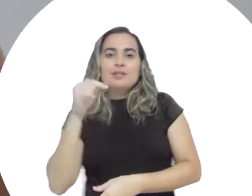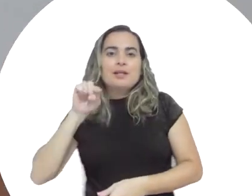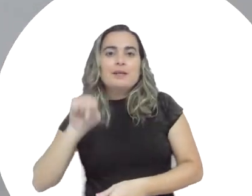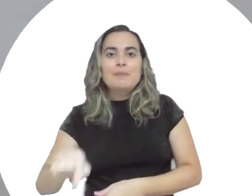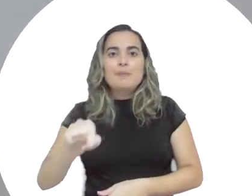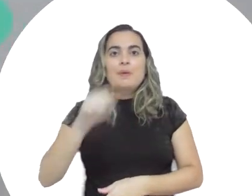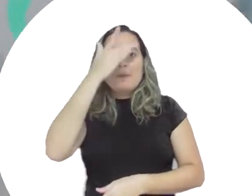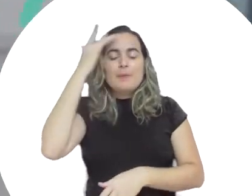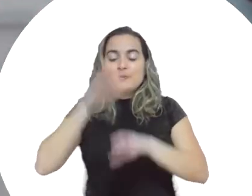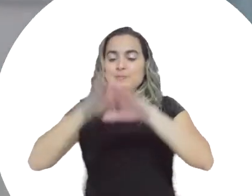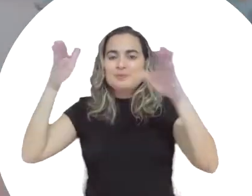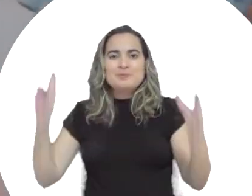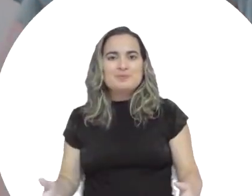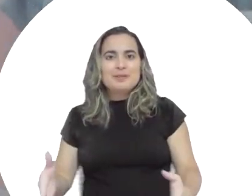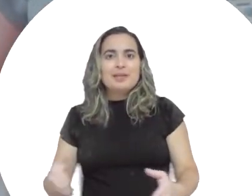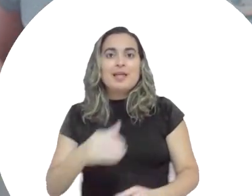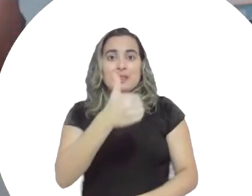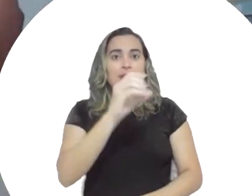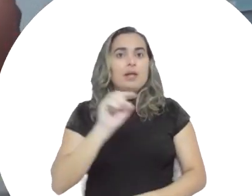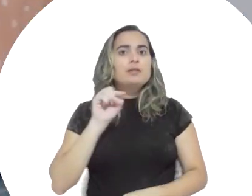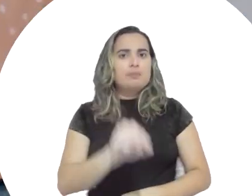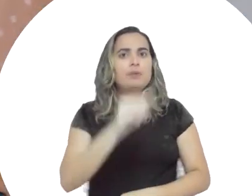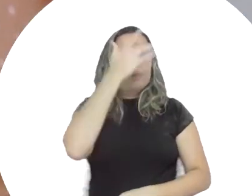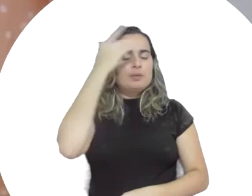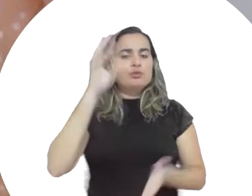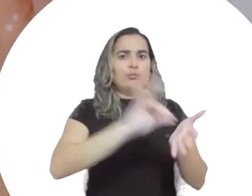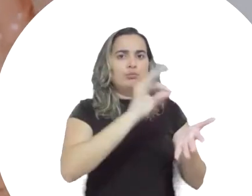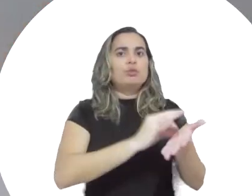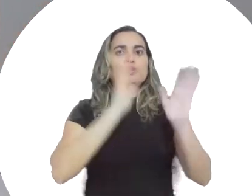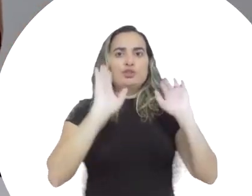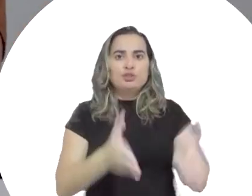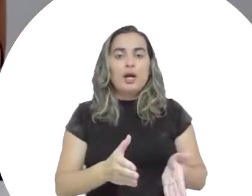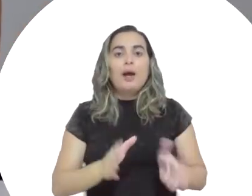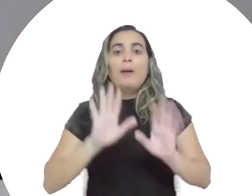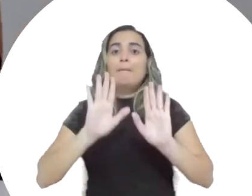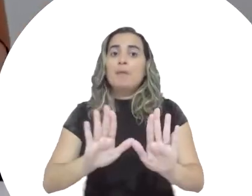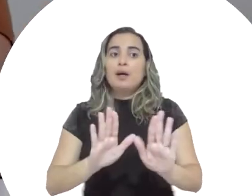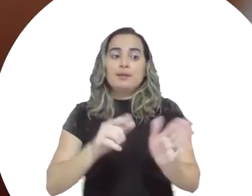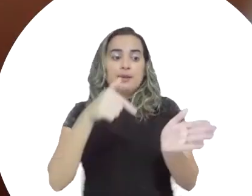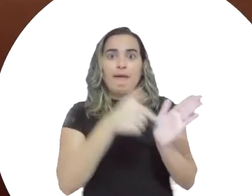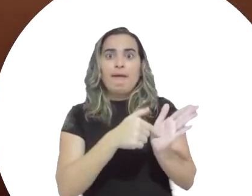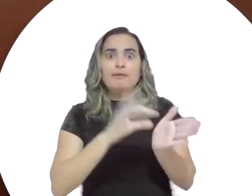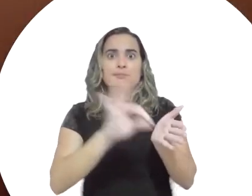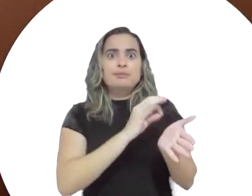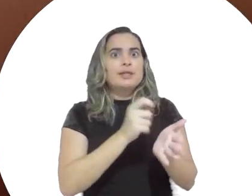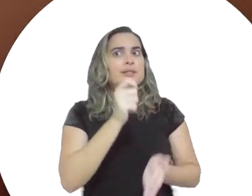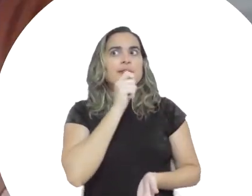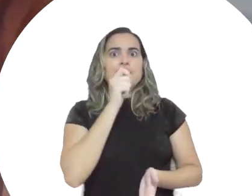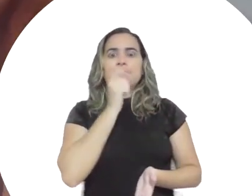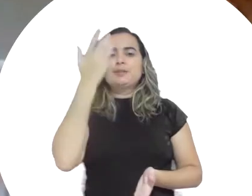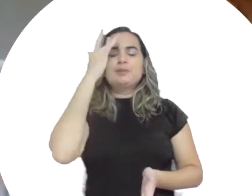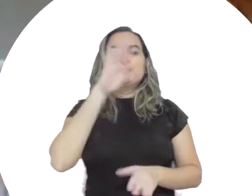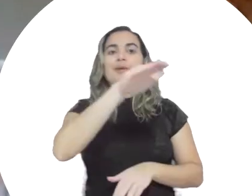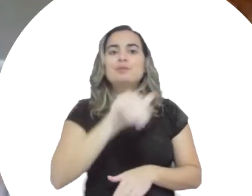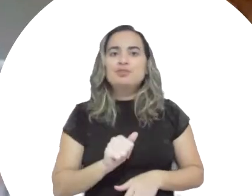de 26 mil mesários. Mais de 10 mil eleitores já se voluntariaram, mas nem todos os inscritos serão